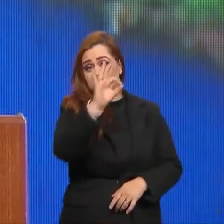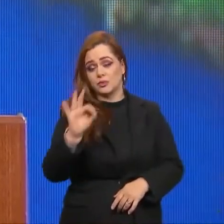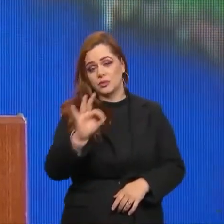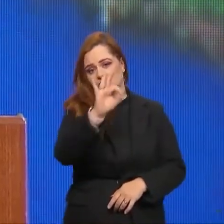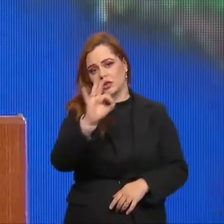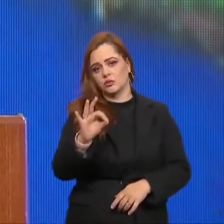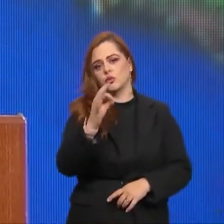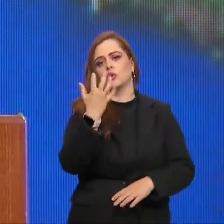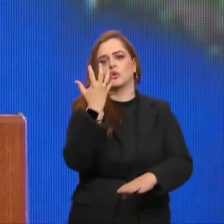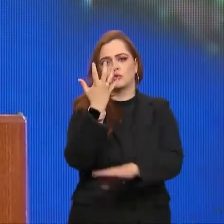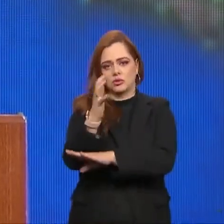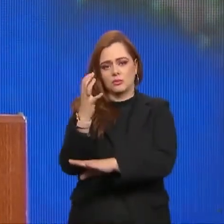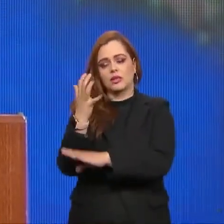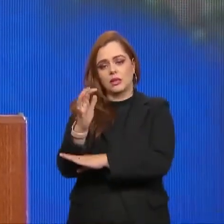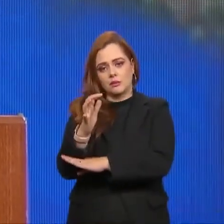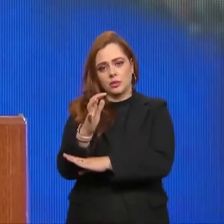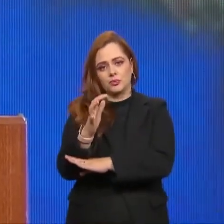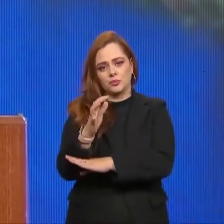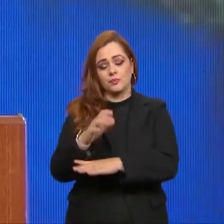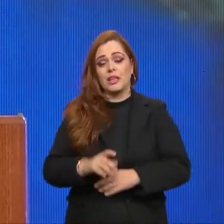42% do desmatamento